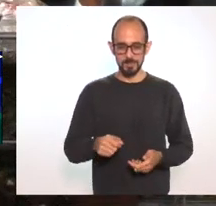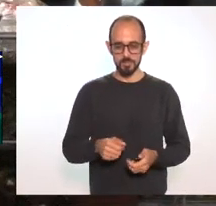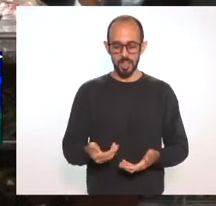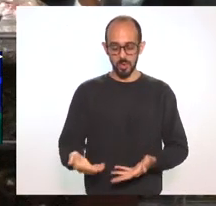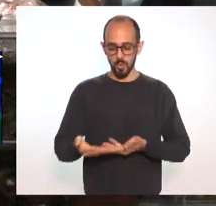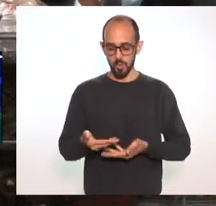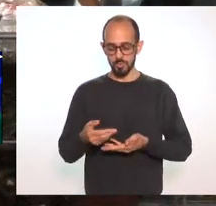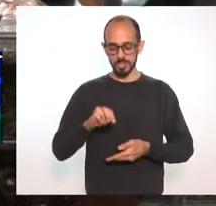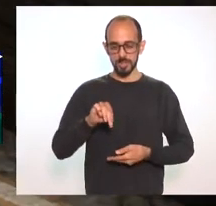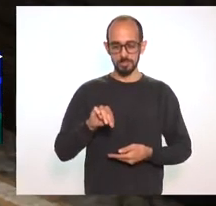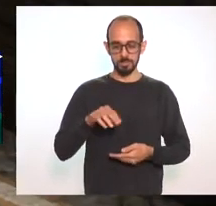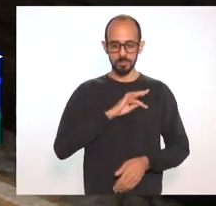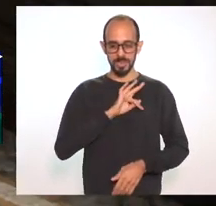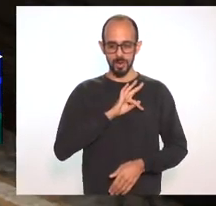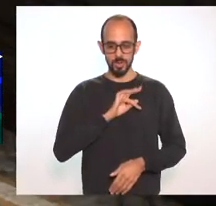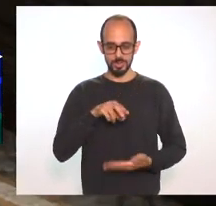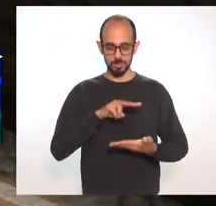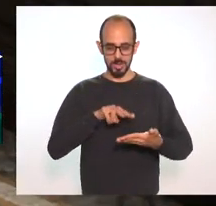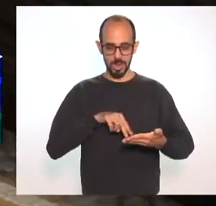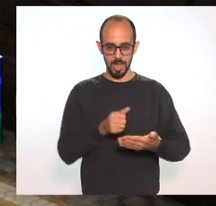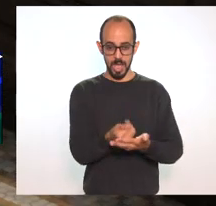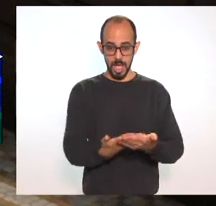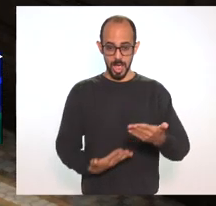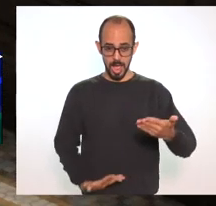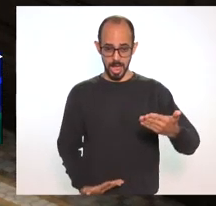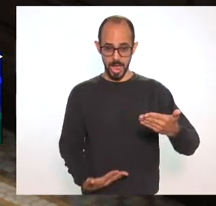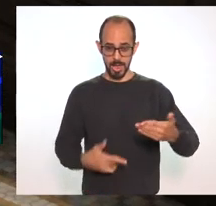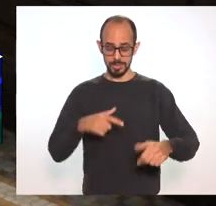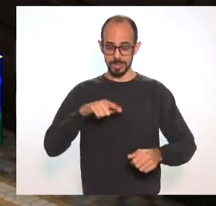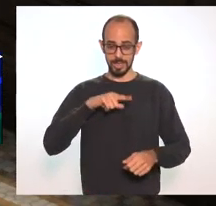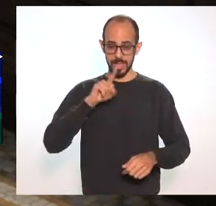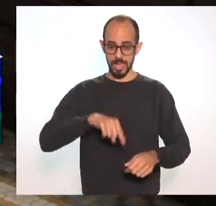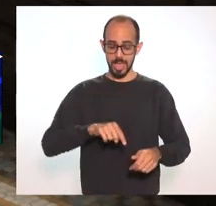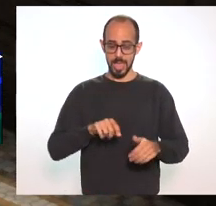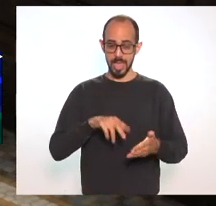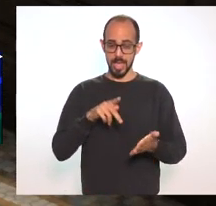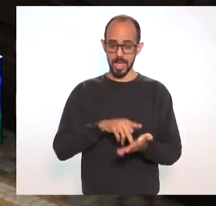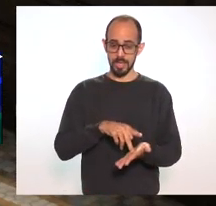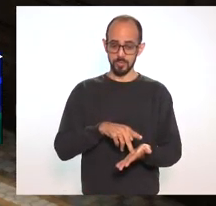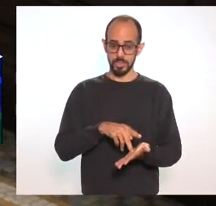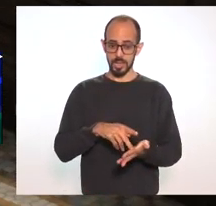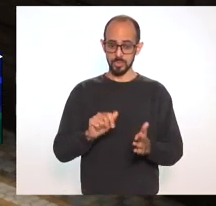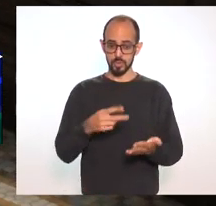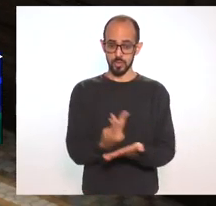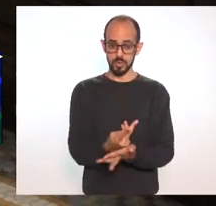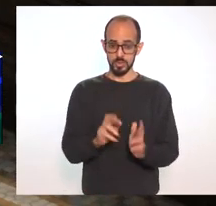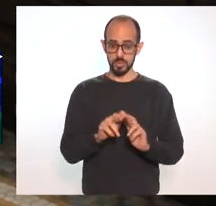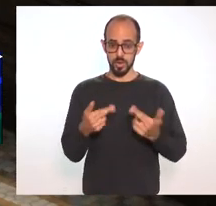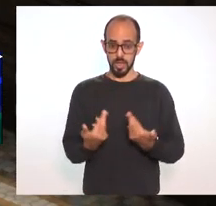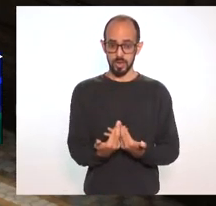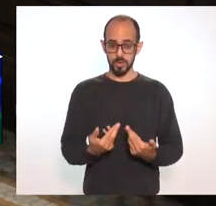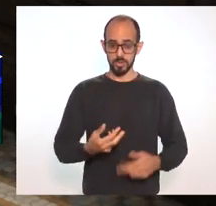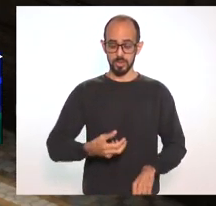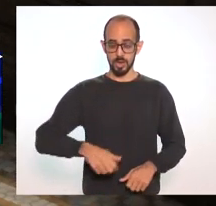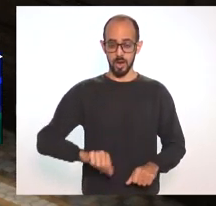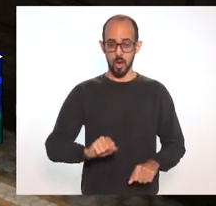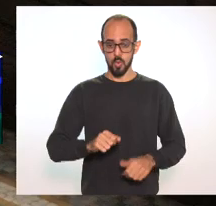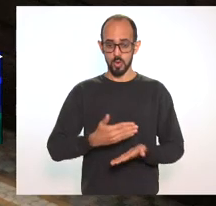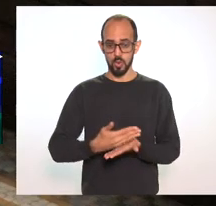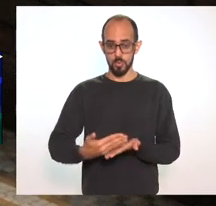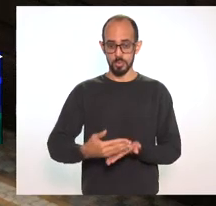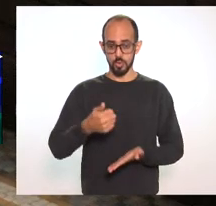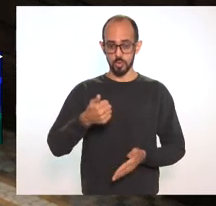ata da sessão anterior. A ata reflete com exatidão o ocorrido na 56ª sessão extraordinária, que, iniciada